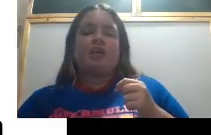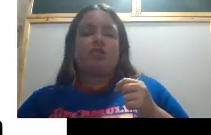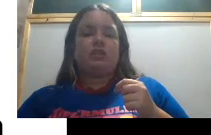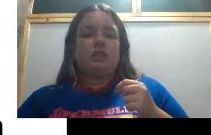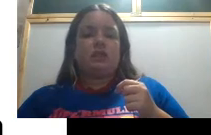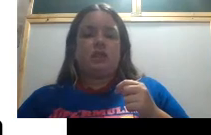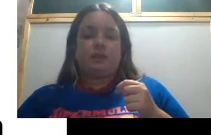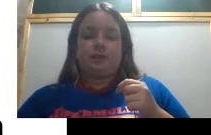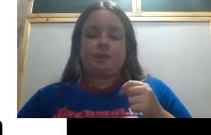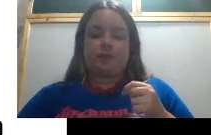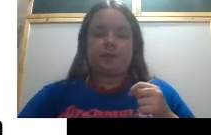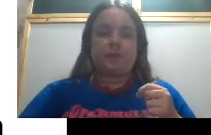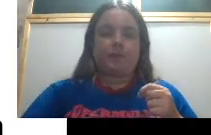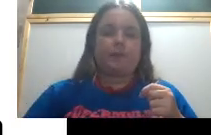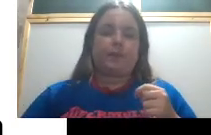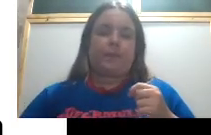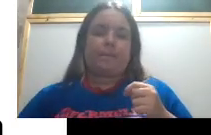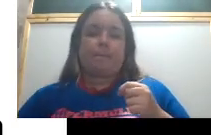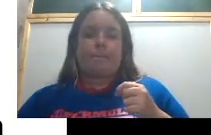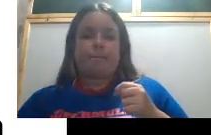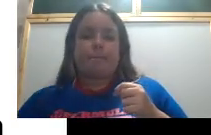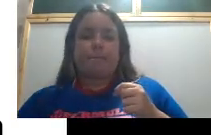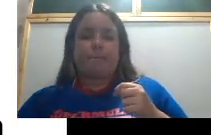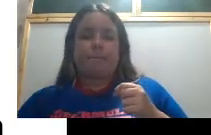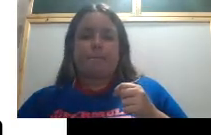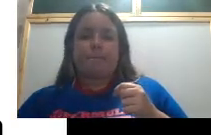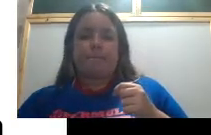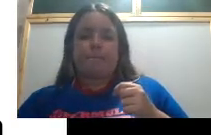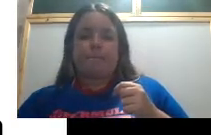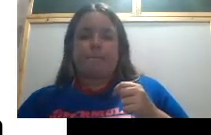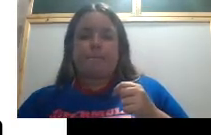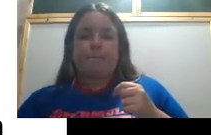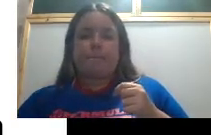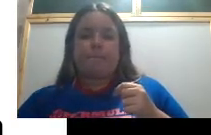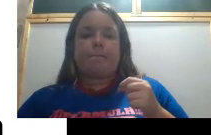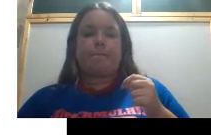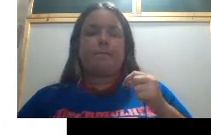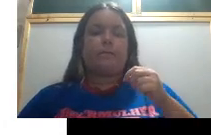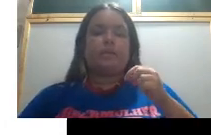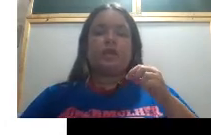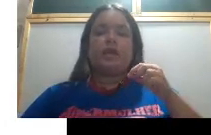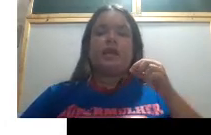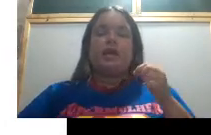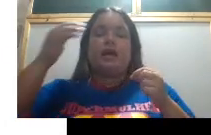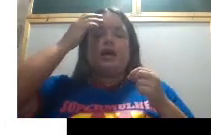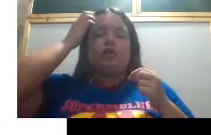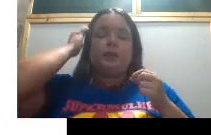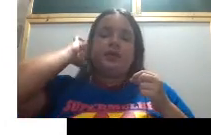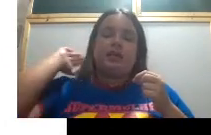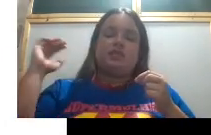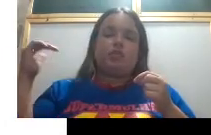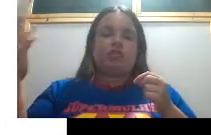a gente tinha aí ó E aí Eu